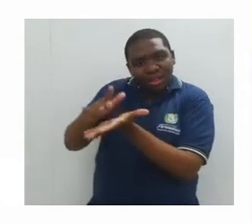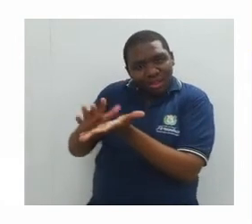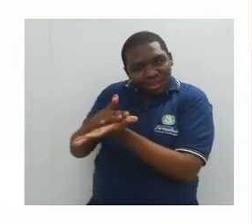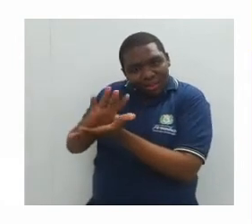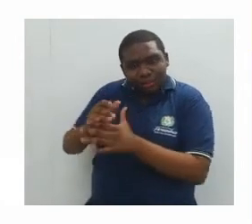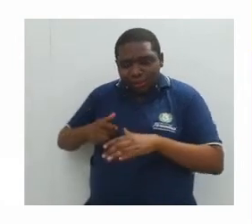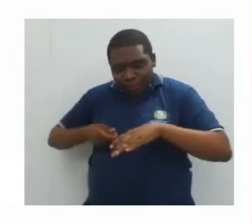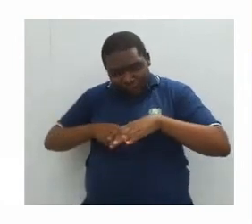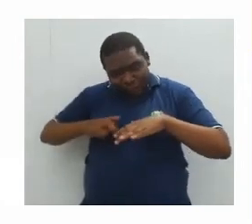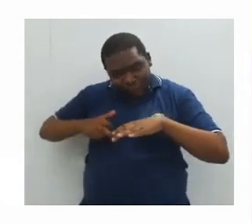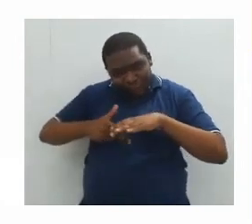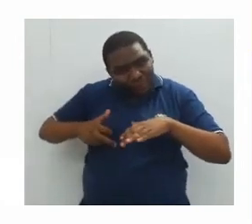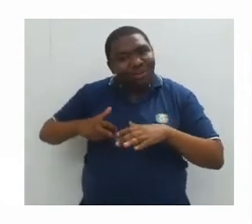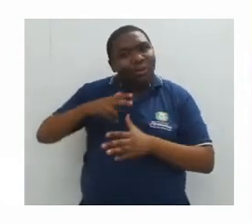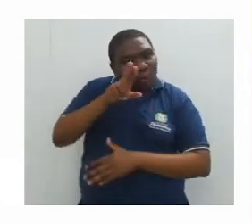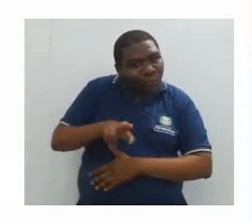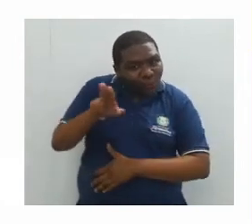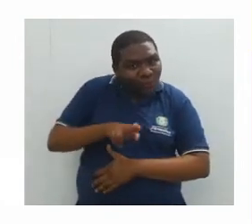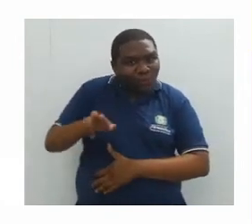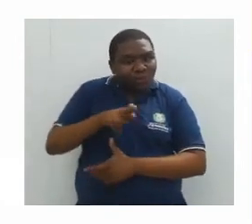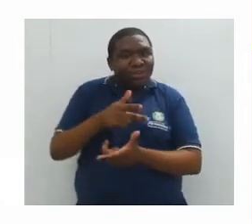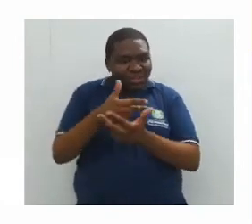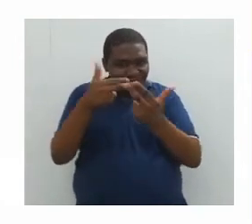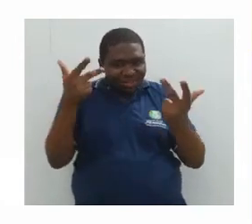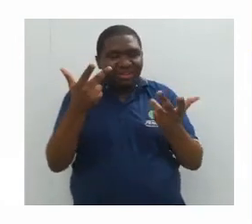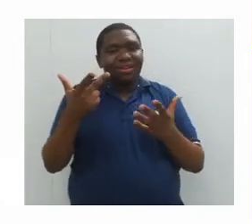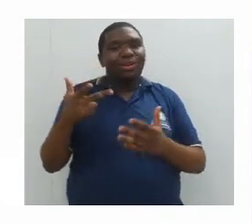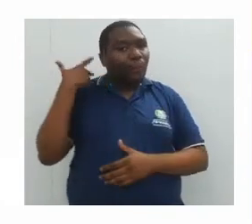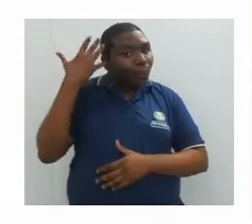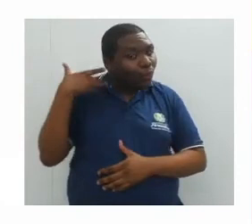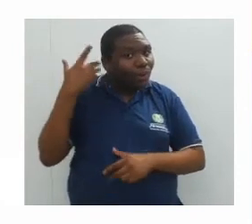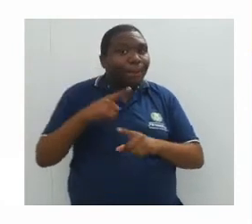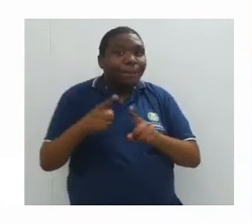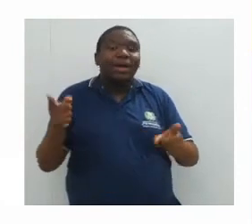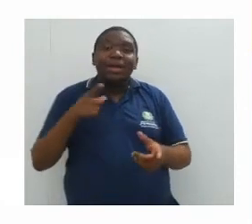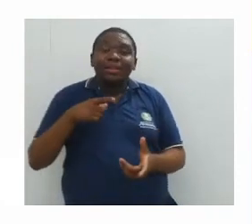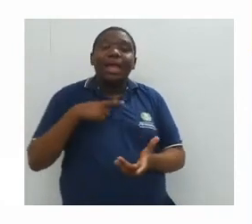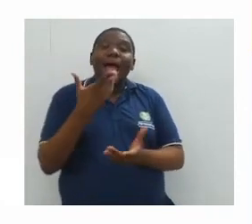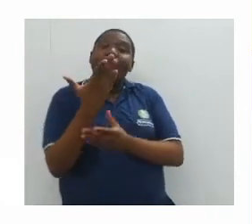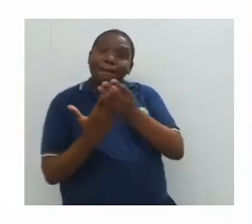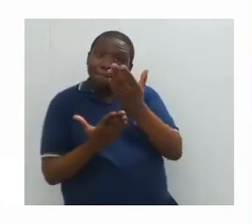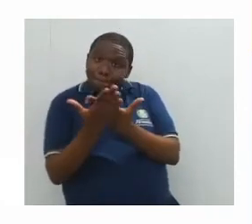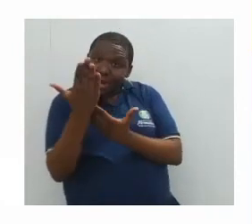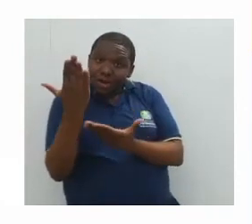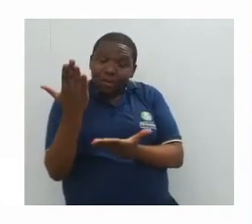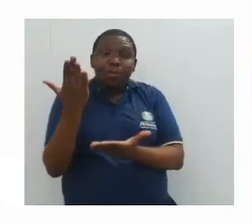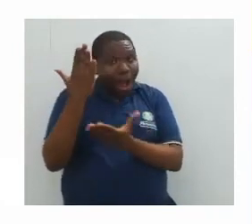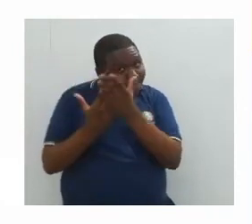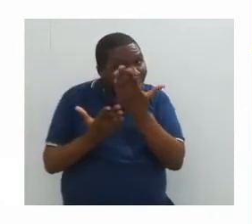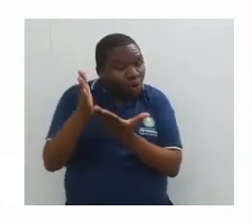cuíca. Então, são esses aí que eles utilizam, mas a gente sabe que a batida da mão é muito